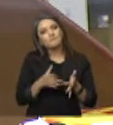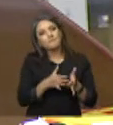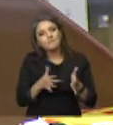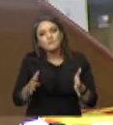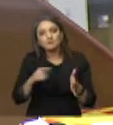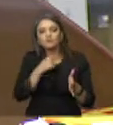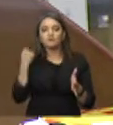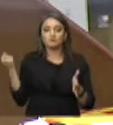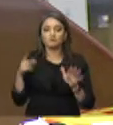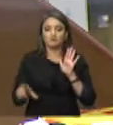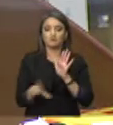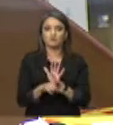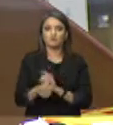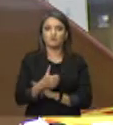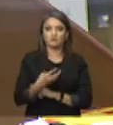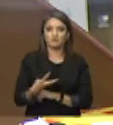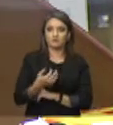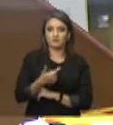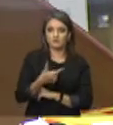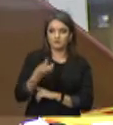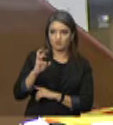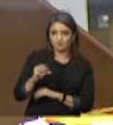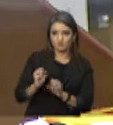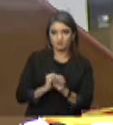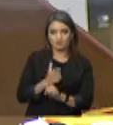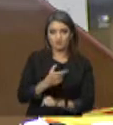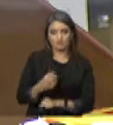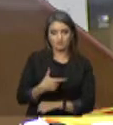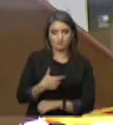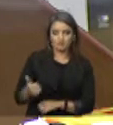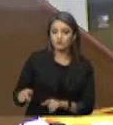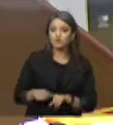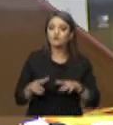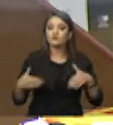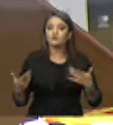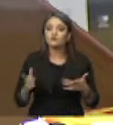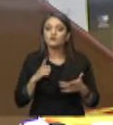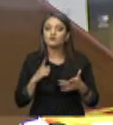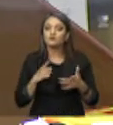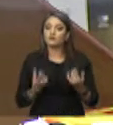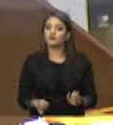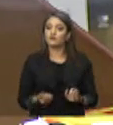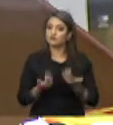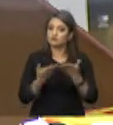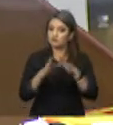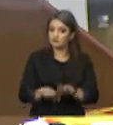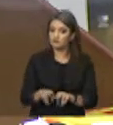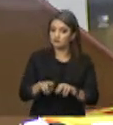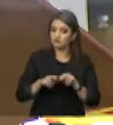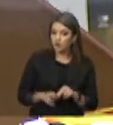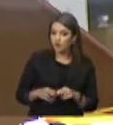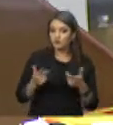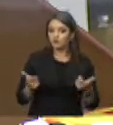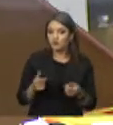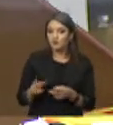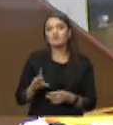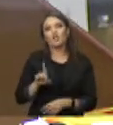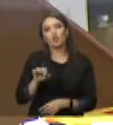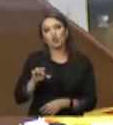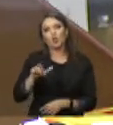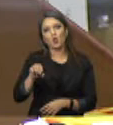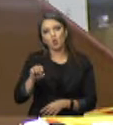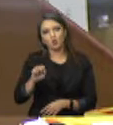criado pela lei 14230 de 2021 exceto quanto às ações de ressarcimento por atos de improbidade dolosos